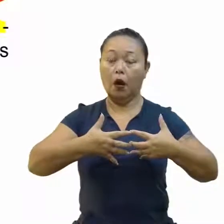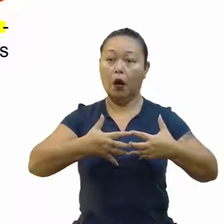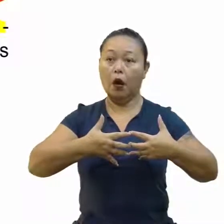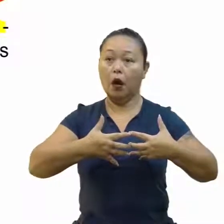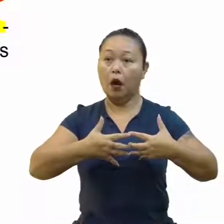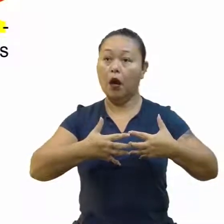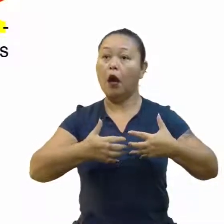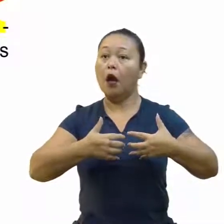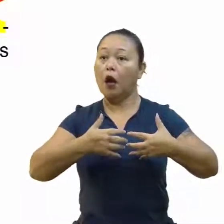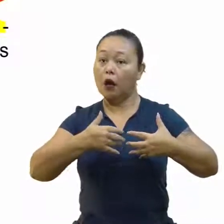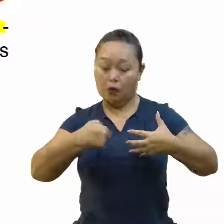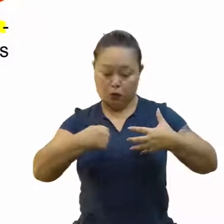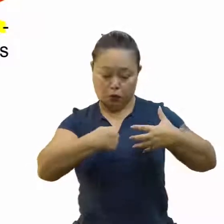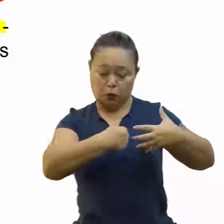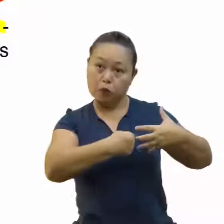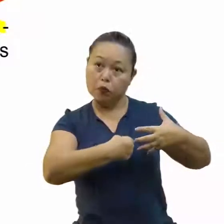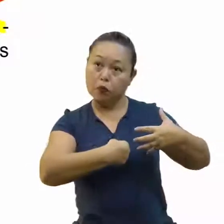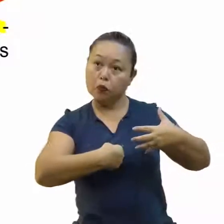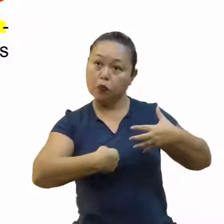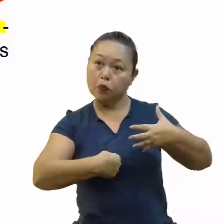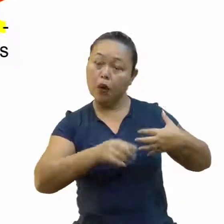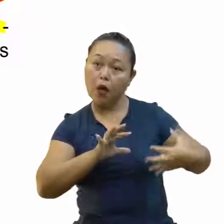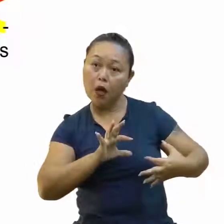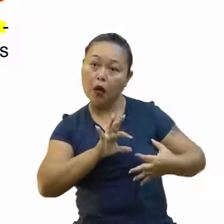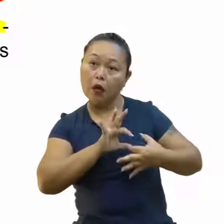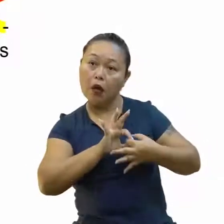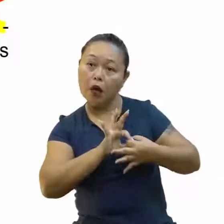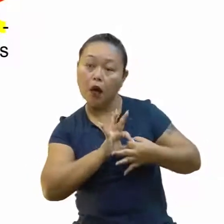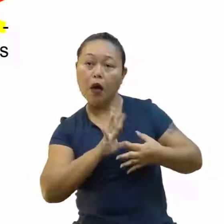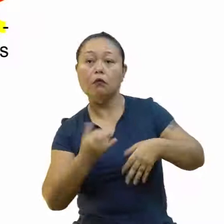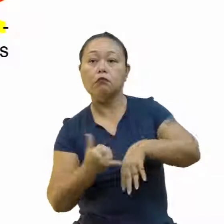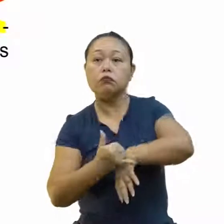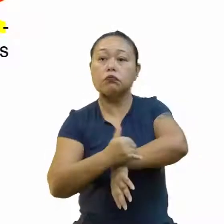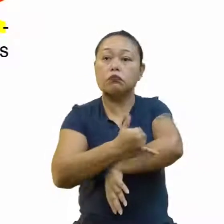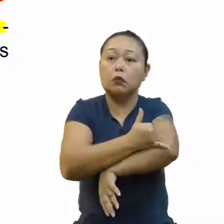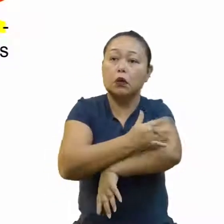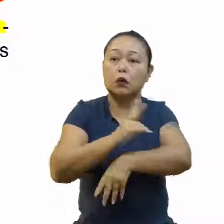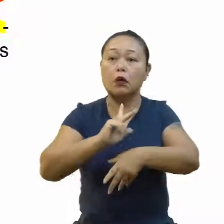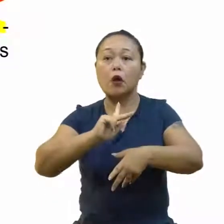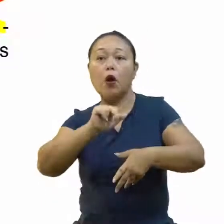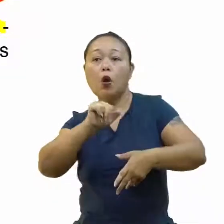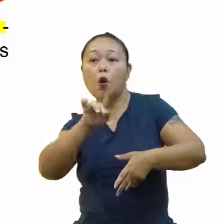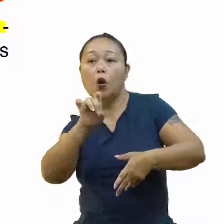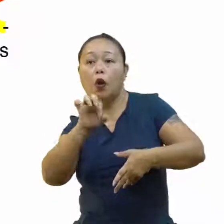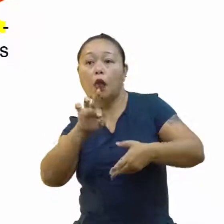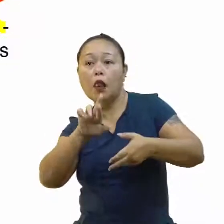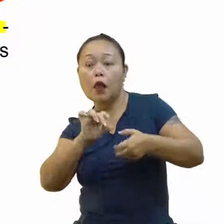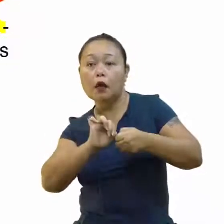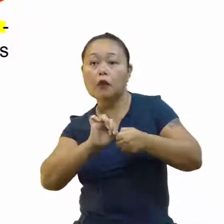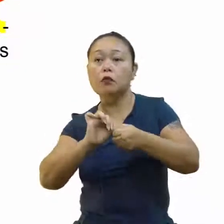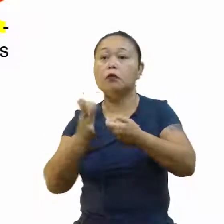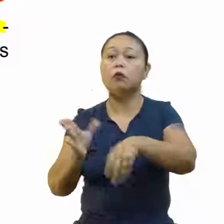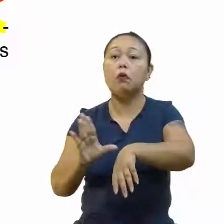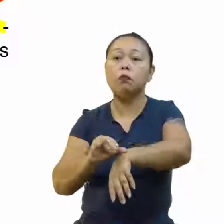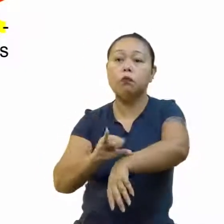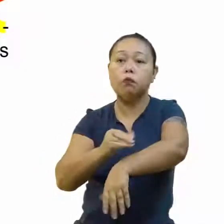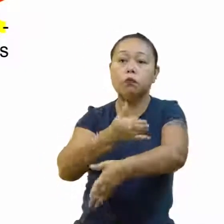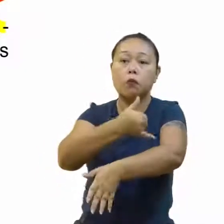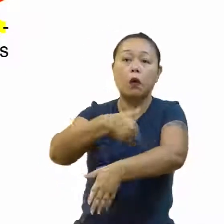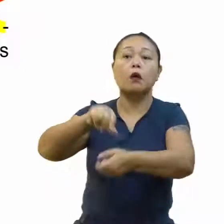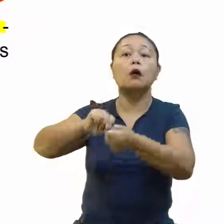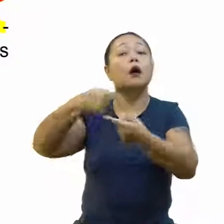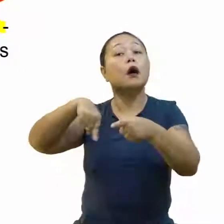função endotelial, relacionado lá à obesidade, aos lipídios, ao colesterol. Então, a atividade